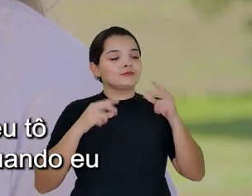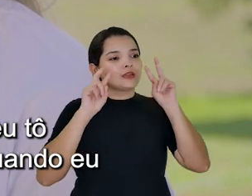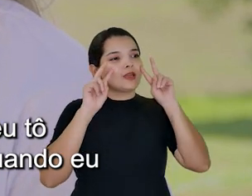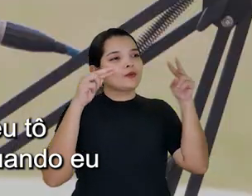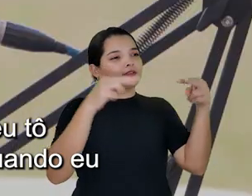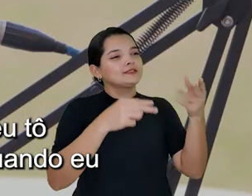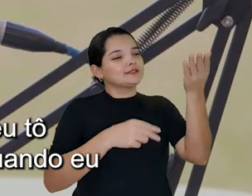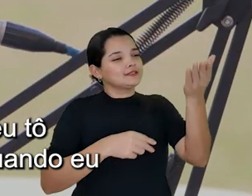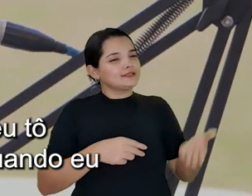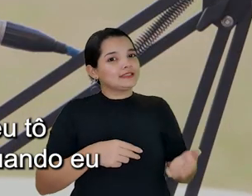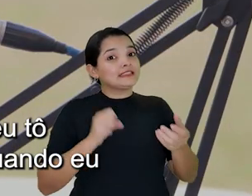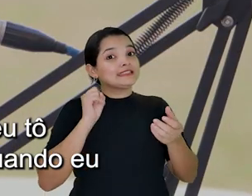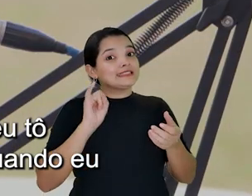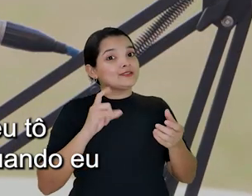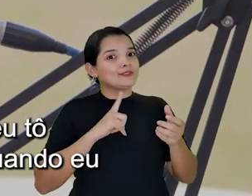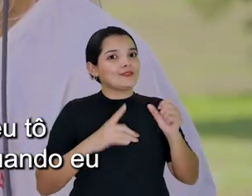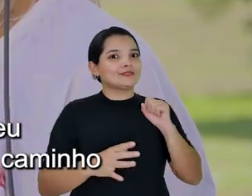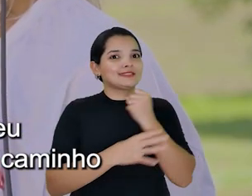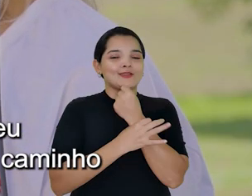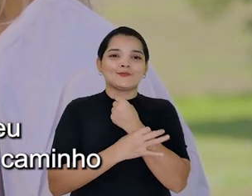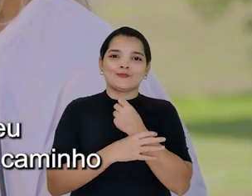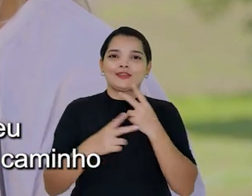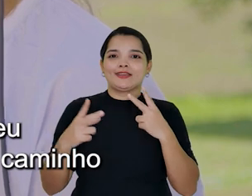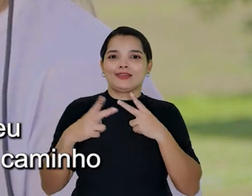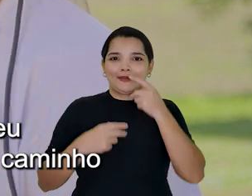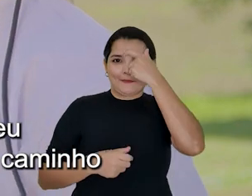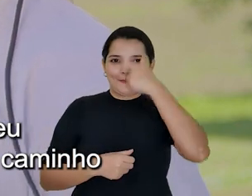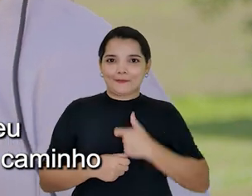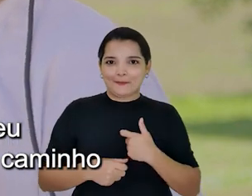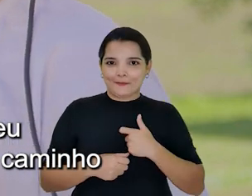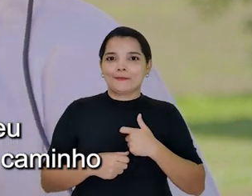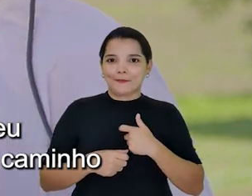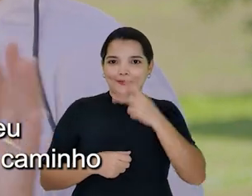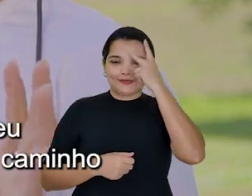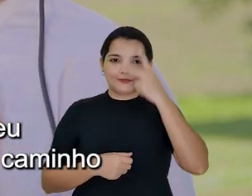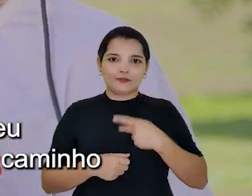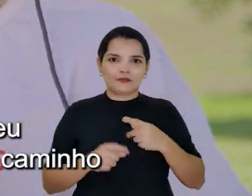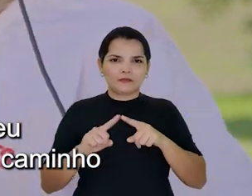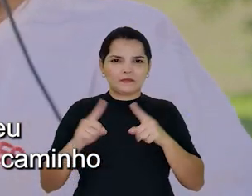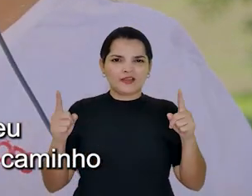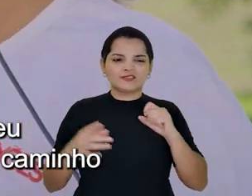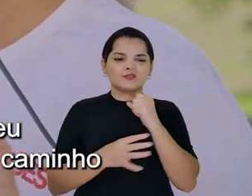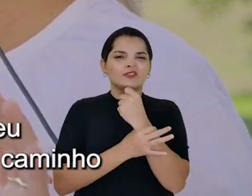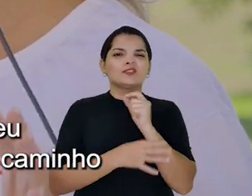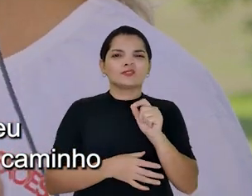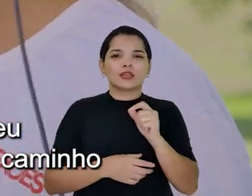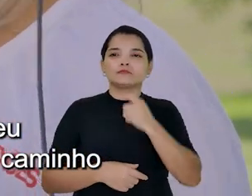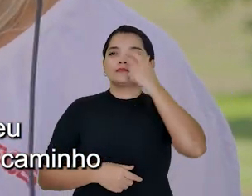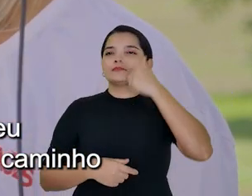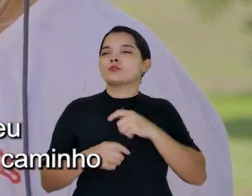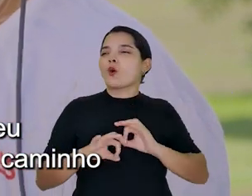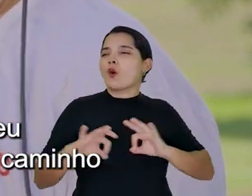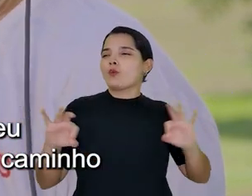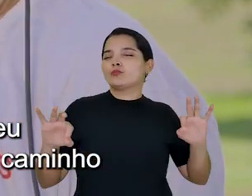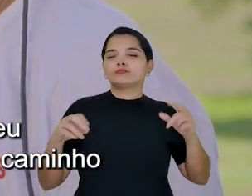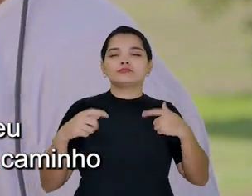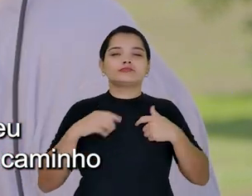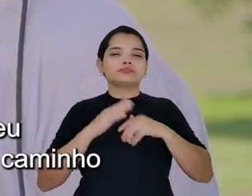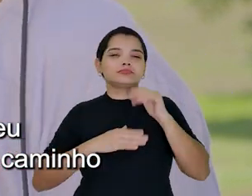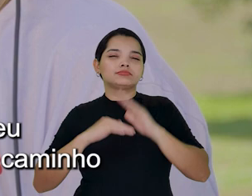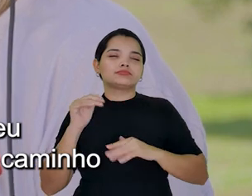segura de mim uhum se eu não tô segura e quando eu falo segura não é eu sou eu estou ótima eu sou eu sei não